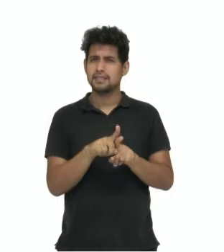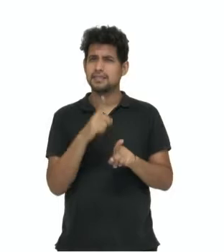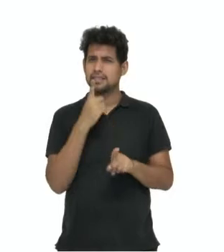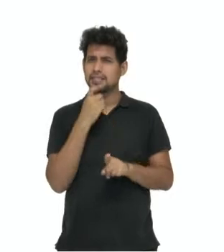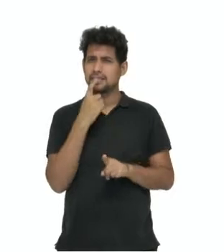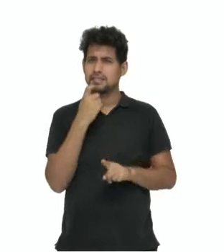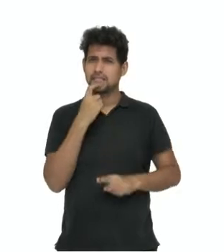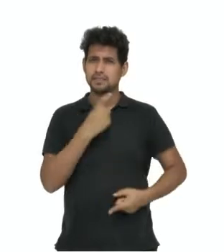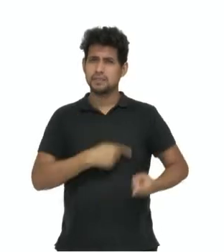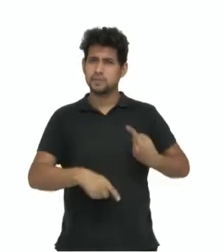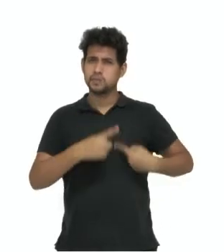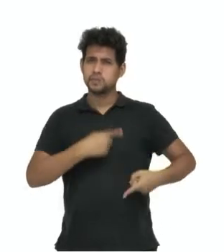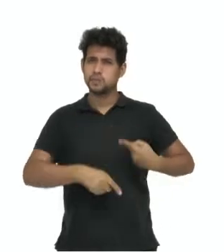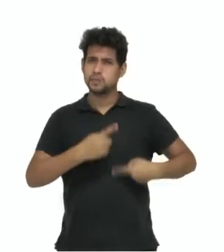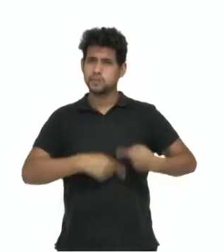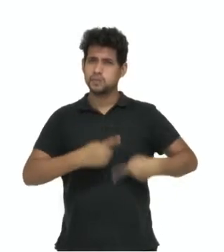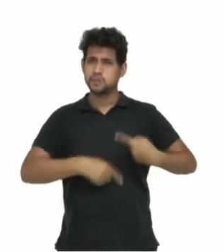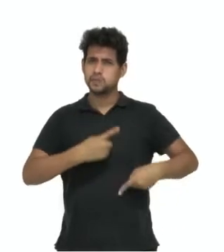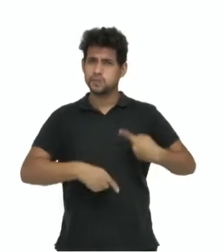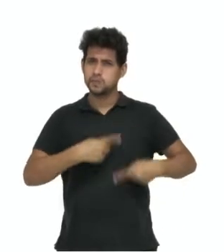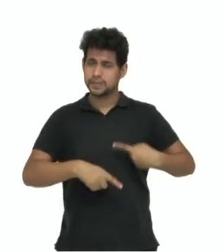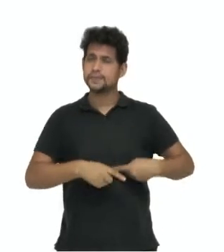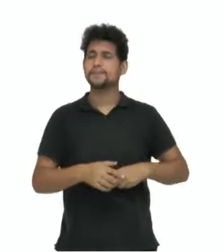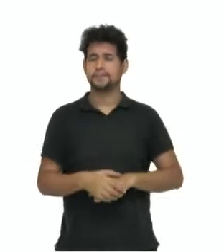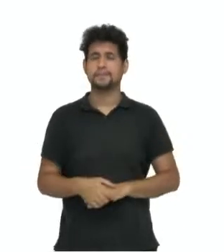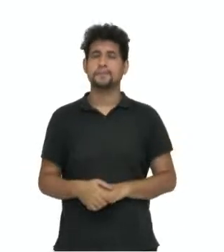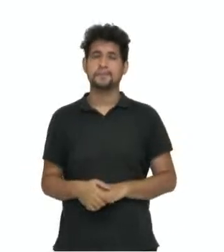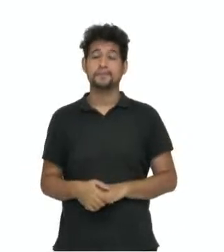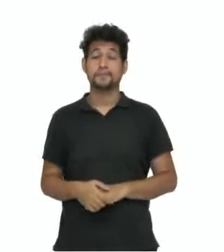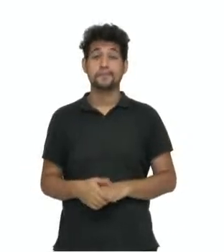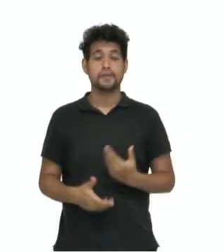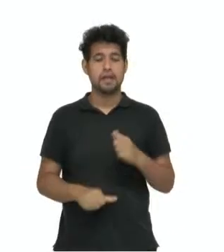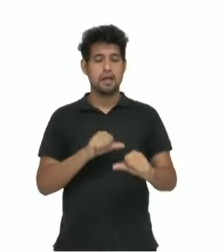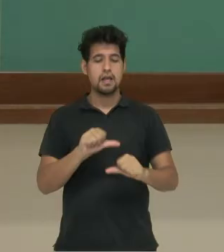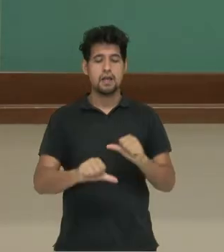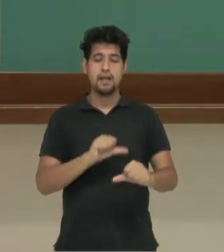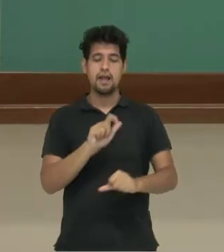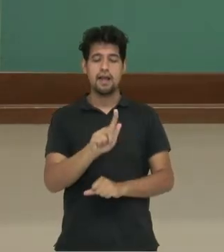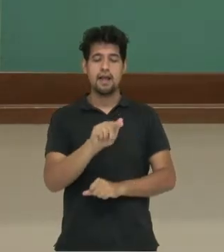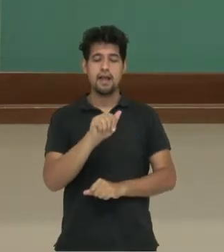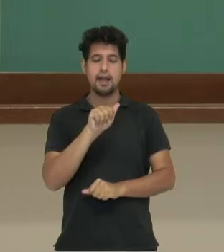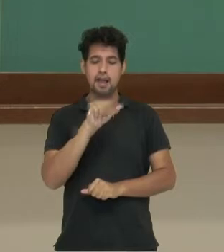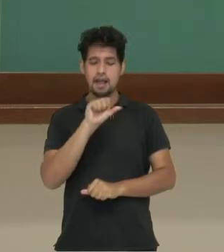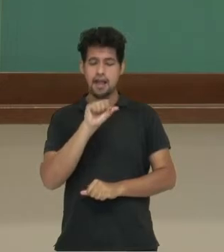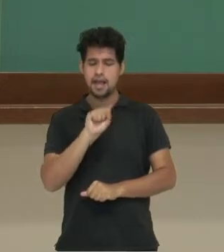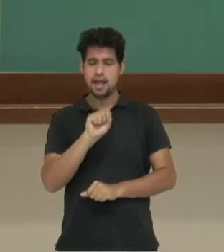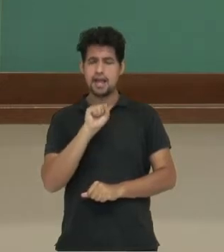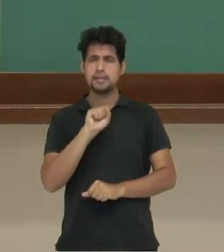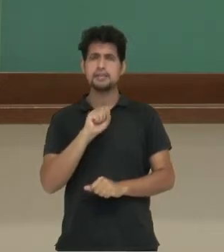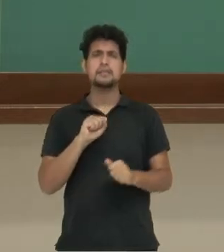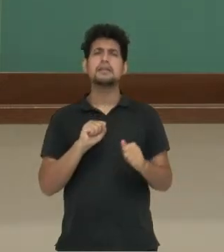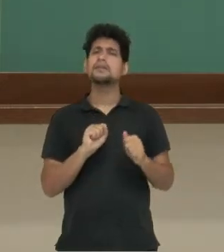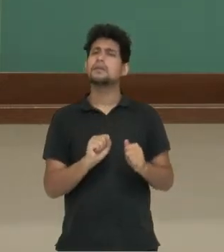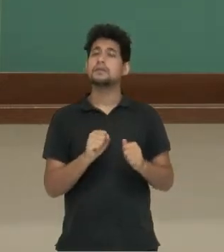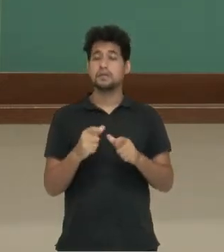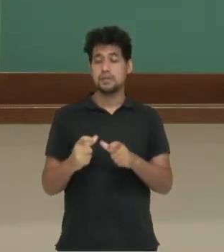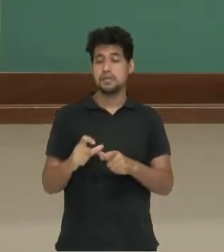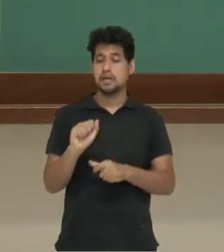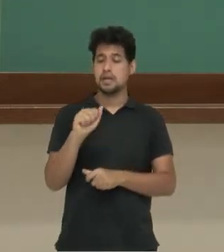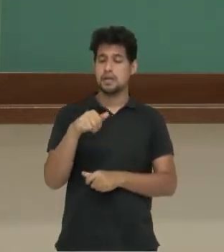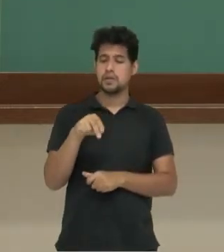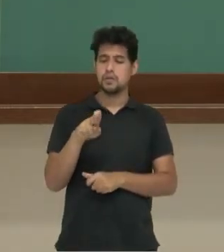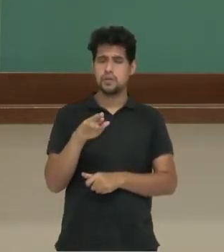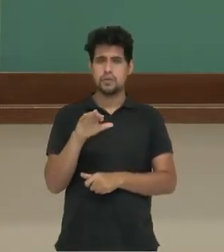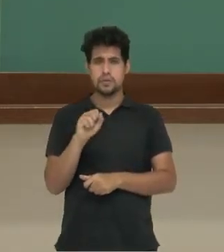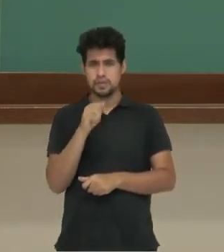está recebendo oxigenação. Ok? Essas trocas gasosas, né, nos anuros, que seriam sapos, rãs